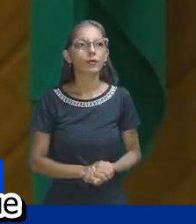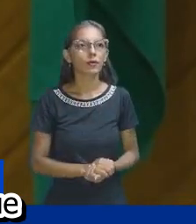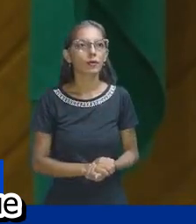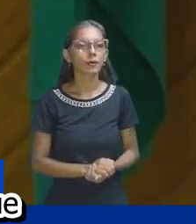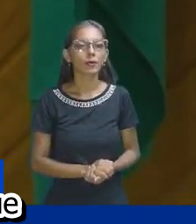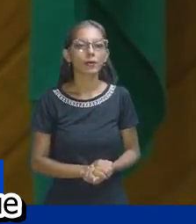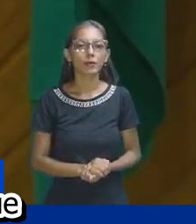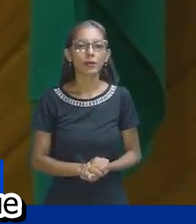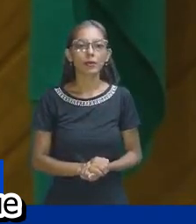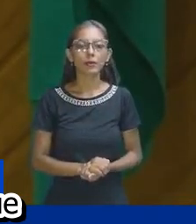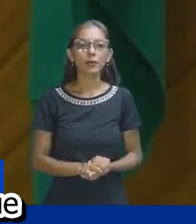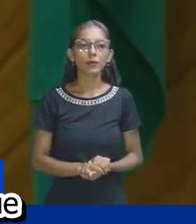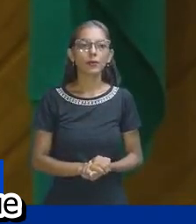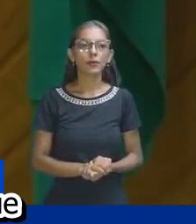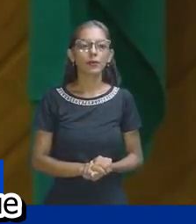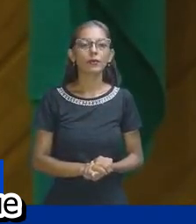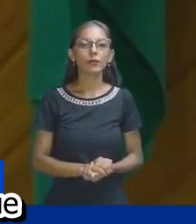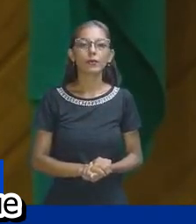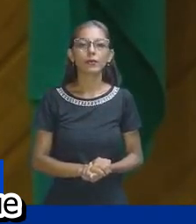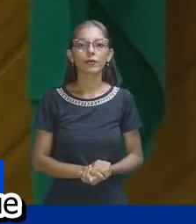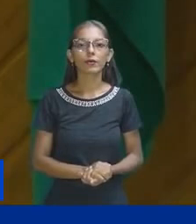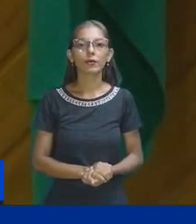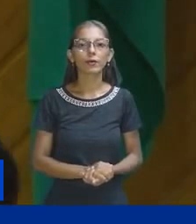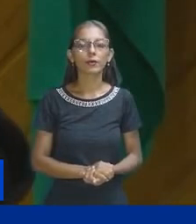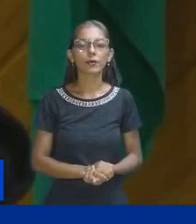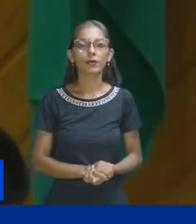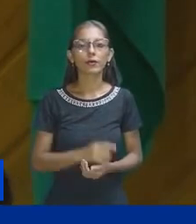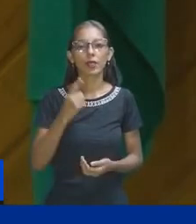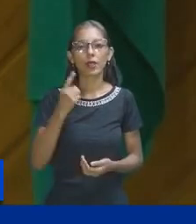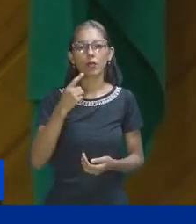diz a defesa do próprio Diogo Sênio nos autos.